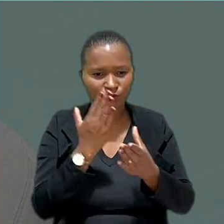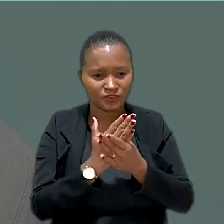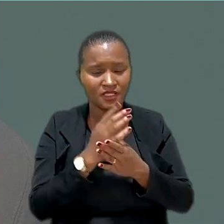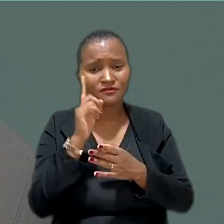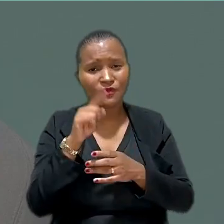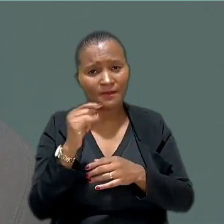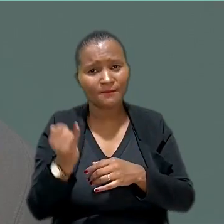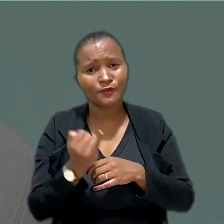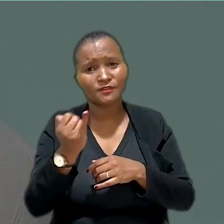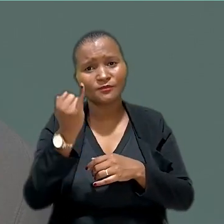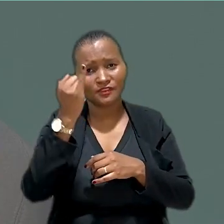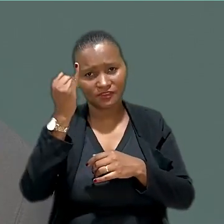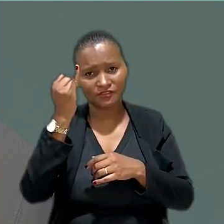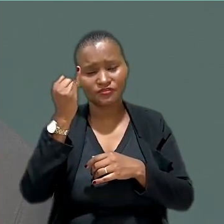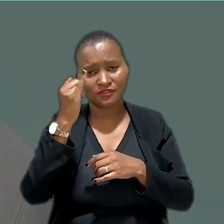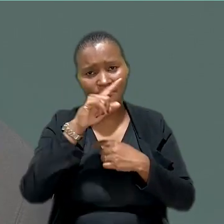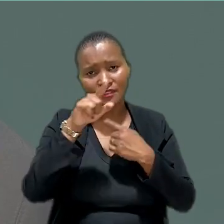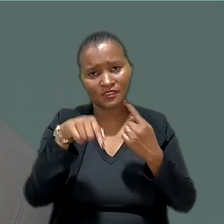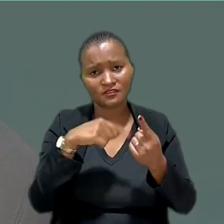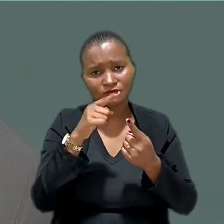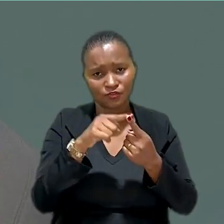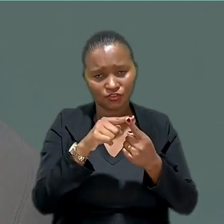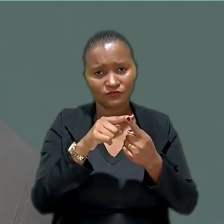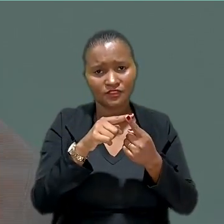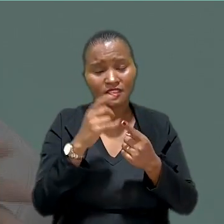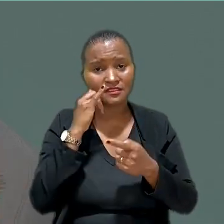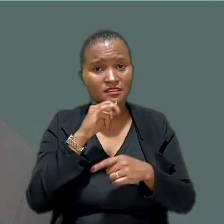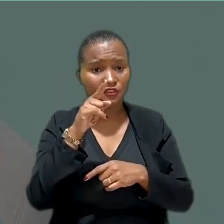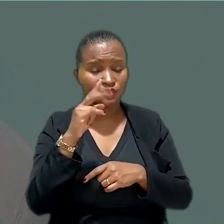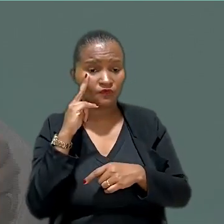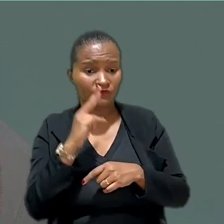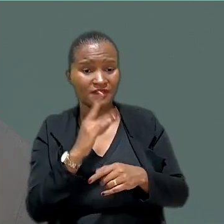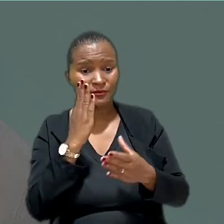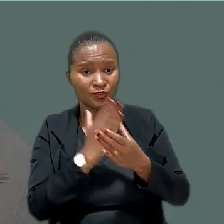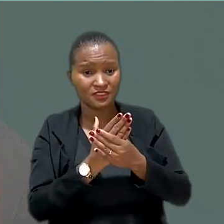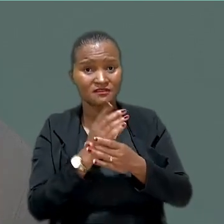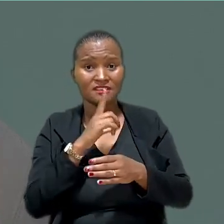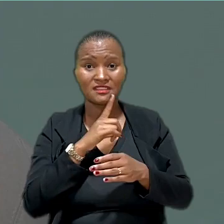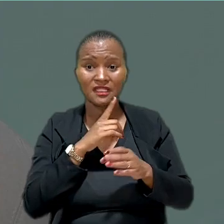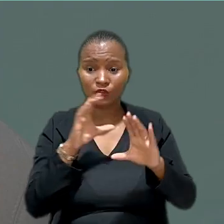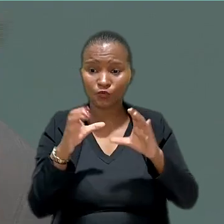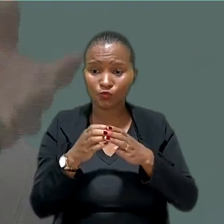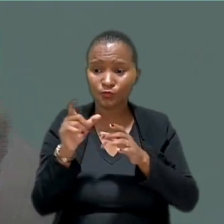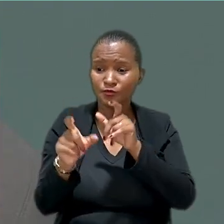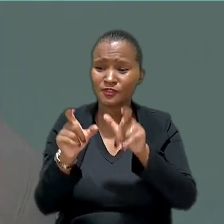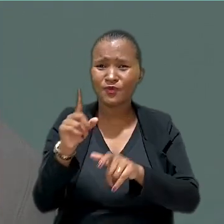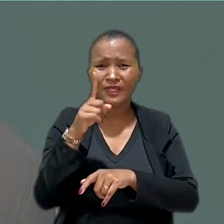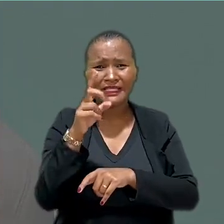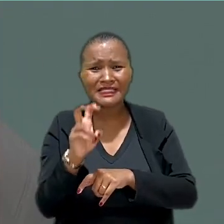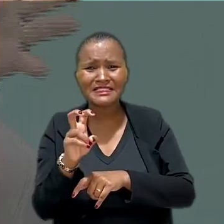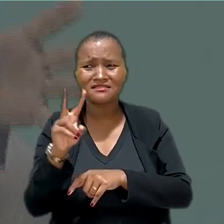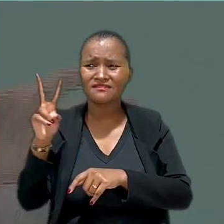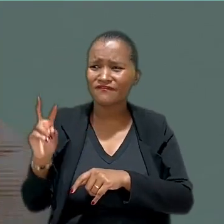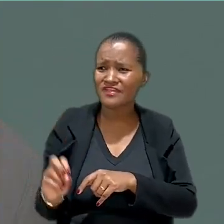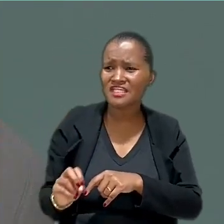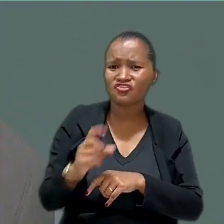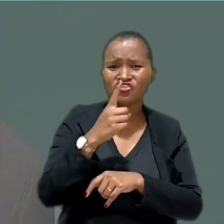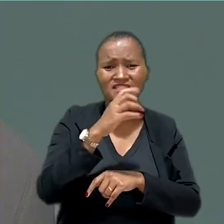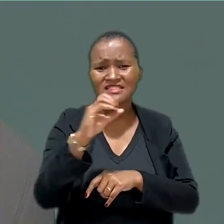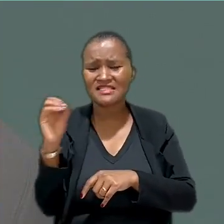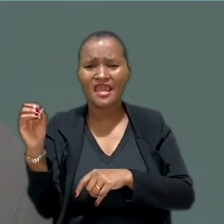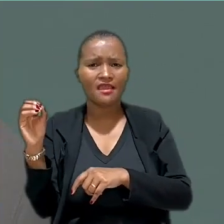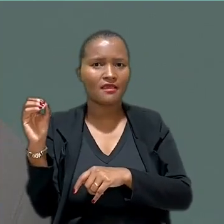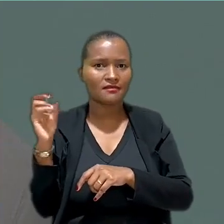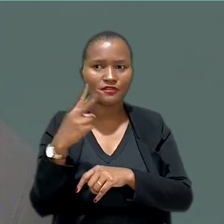é um instrumento muito importante para essa finalidade. Você pegar processos que têm grupos de pessoas, 15, 20, 100, 200,